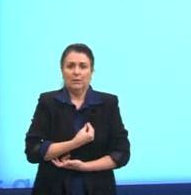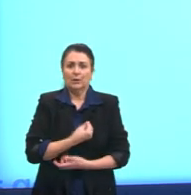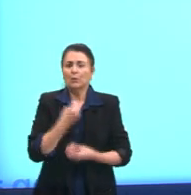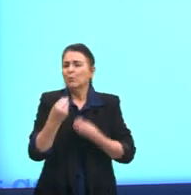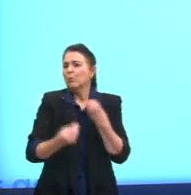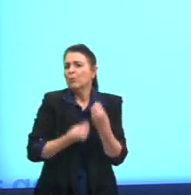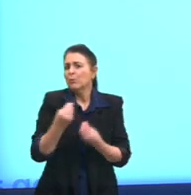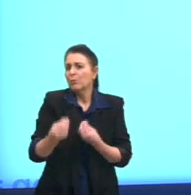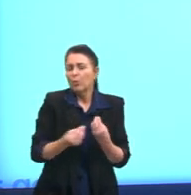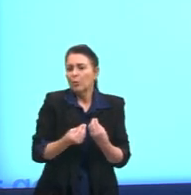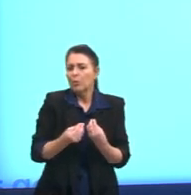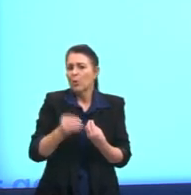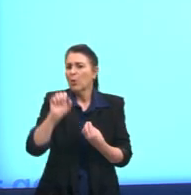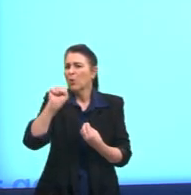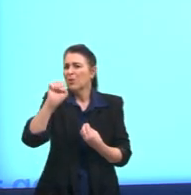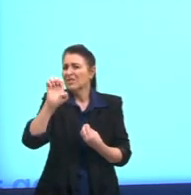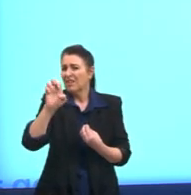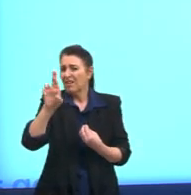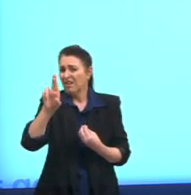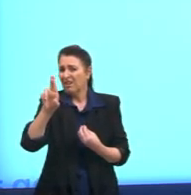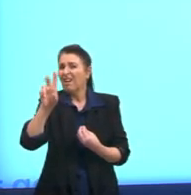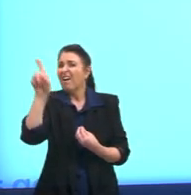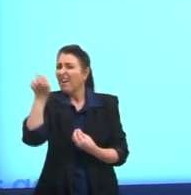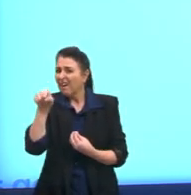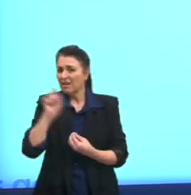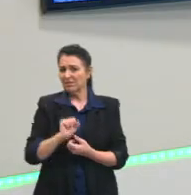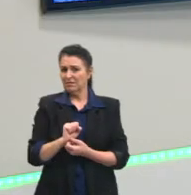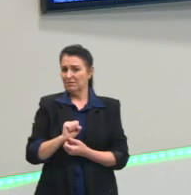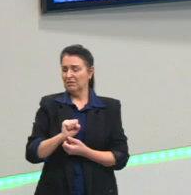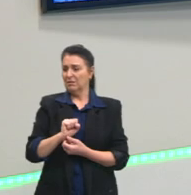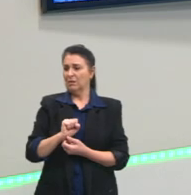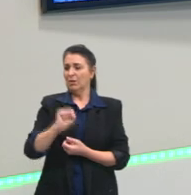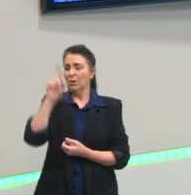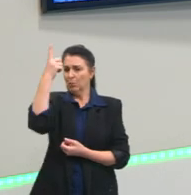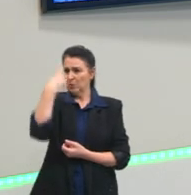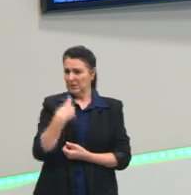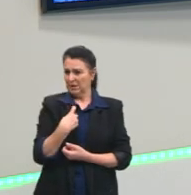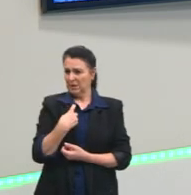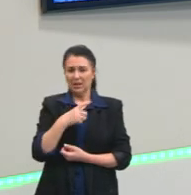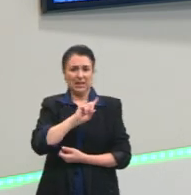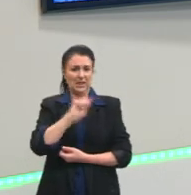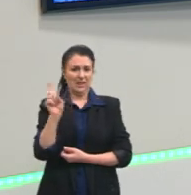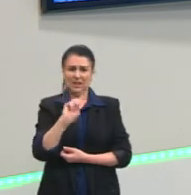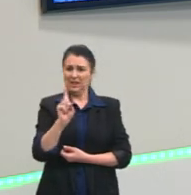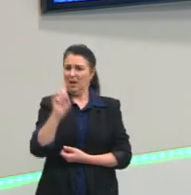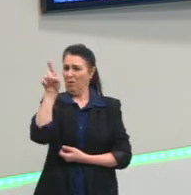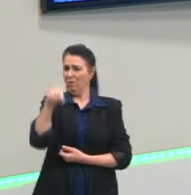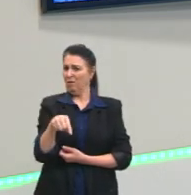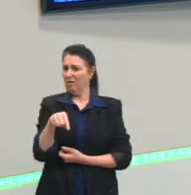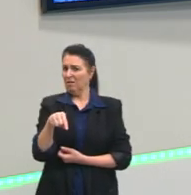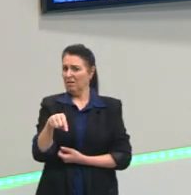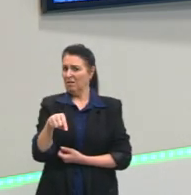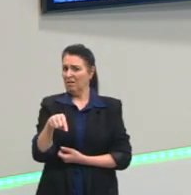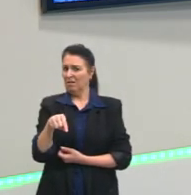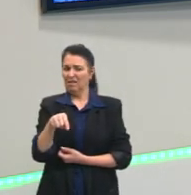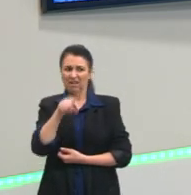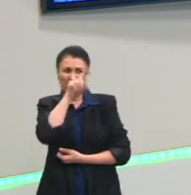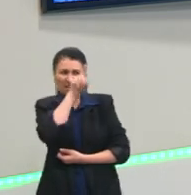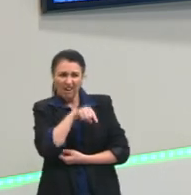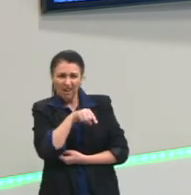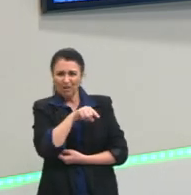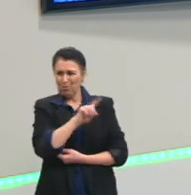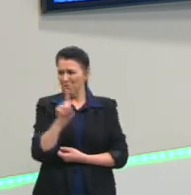o ser é e ser não é que bagunça é esta toda coisa mudamos não existe ou é ou não é